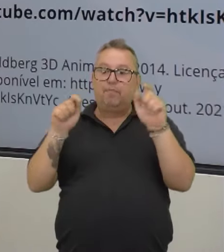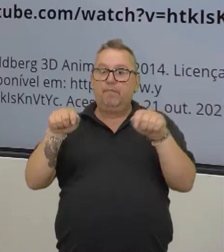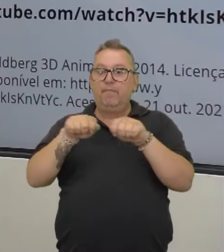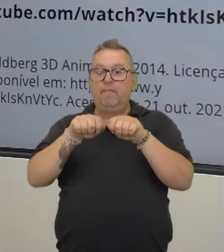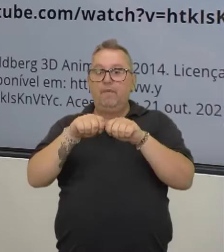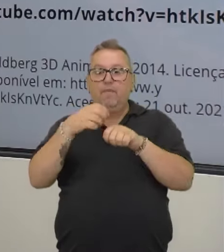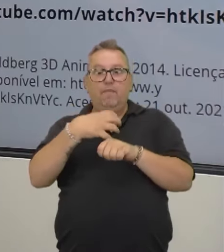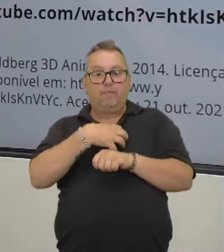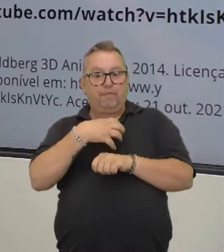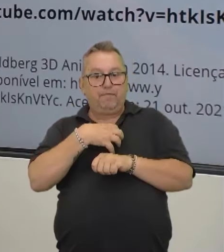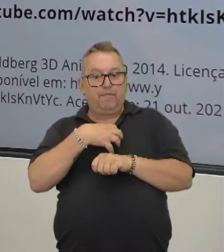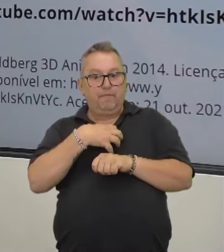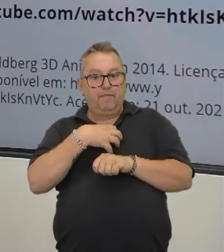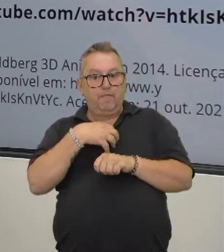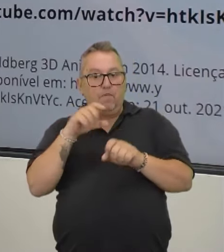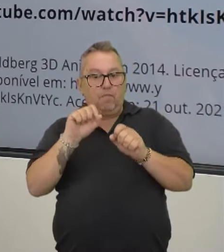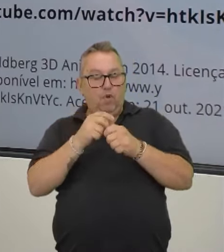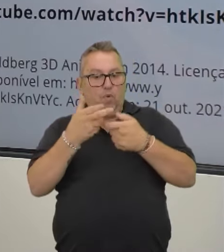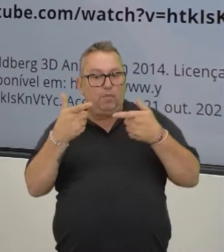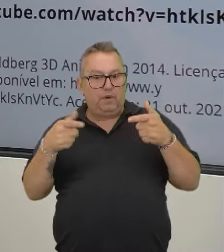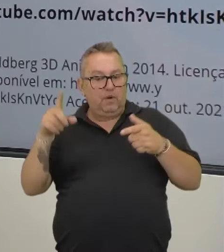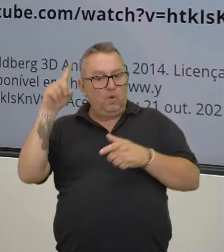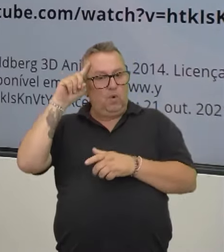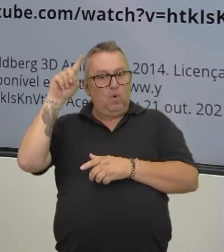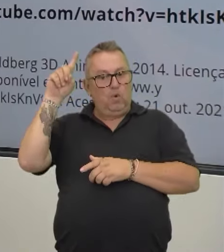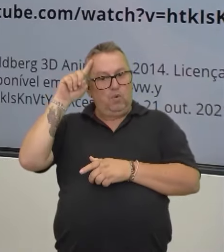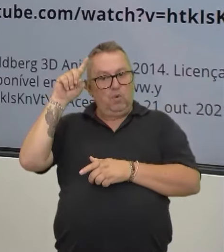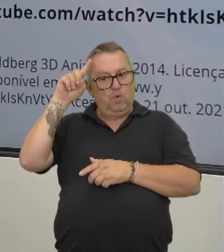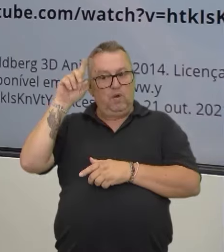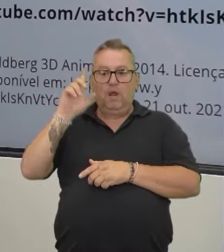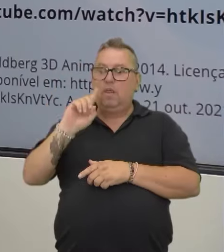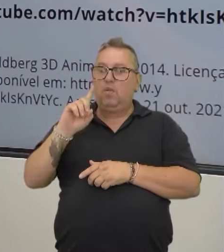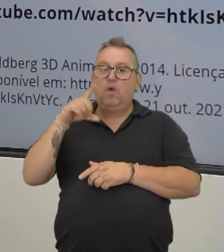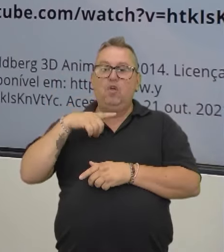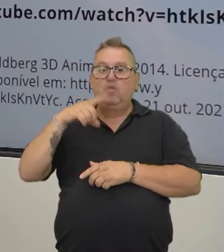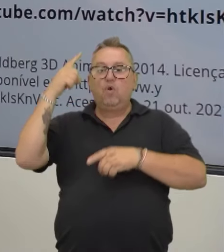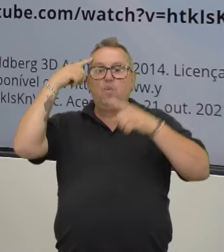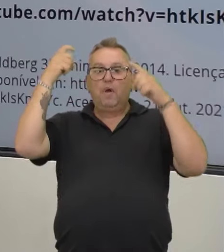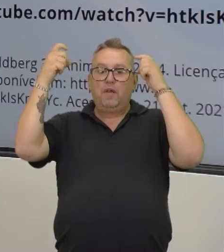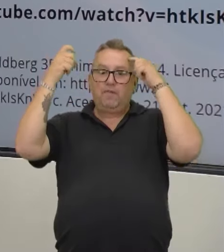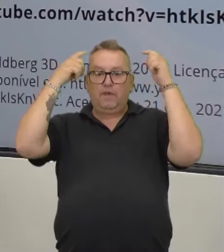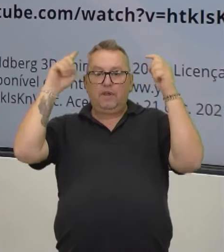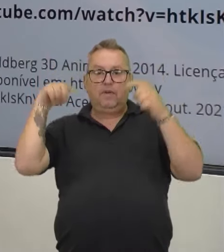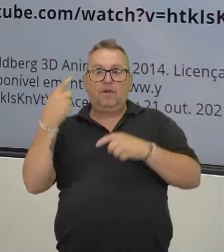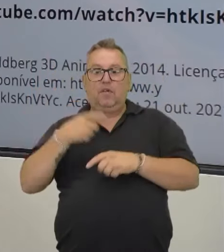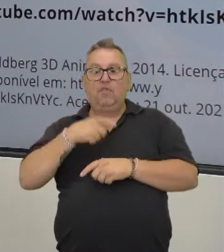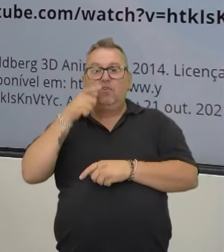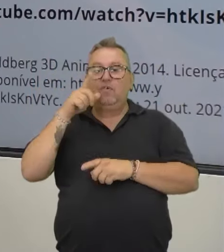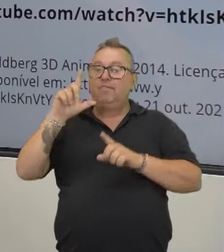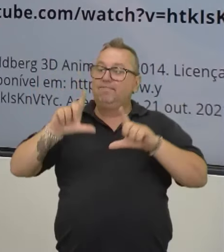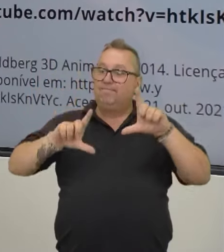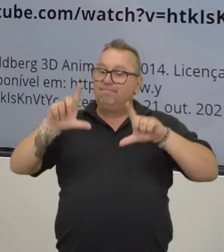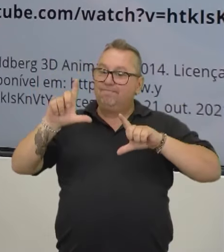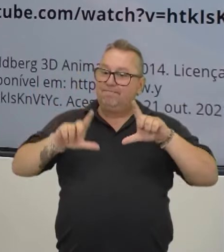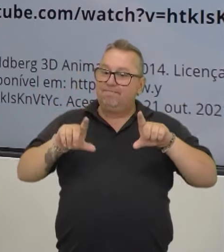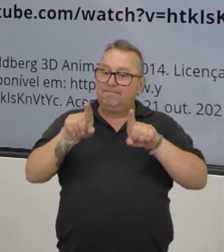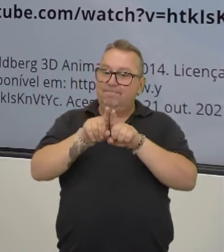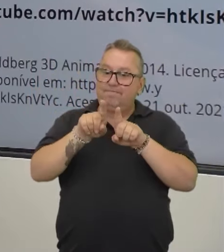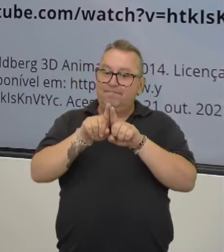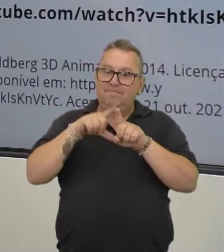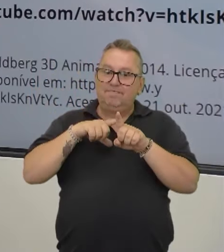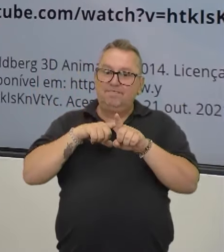maneira física, com objetos do dia a dia, né? Mostra que não é só uma invenção que a gente vê na TV, né? Que muitas vezes